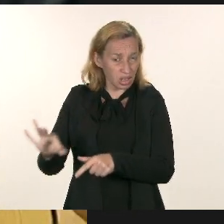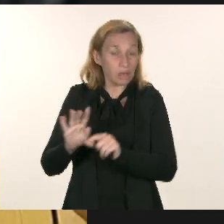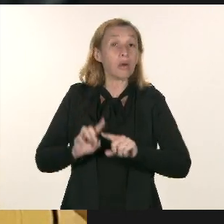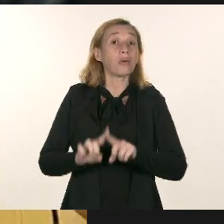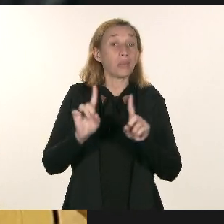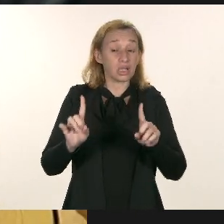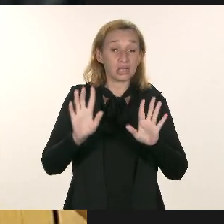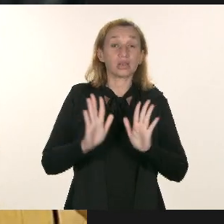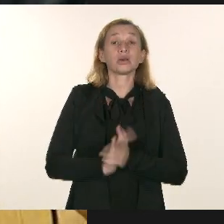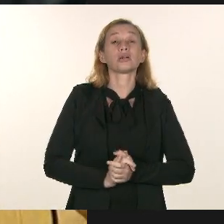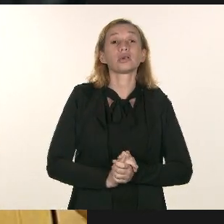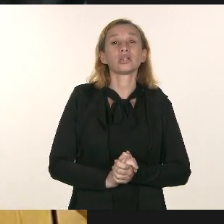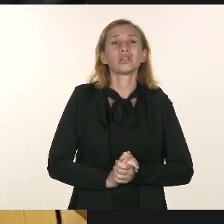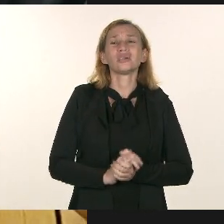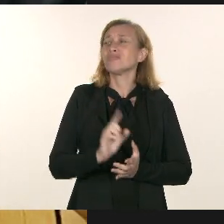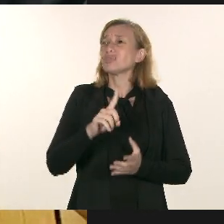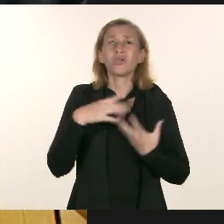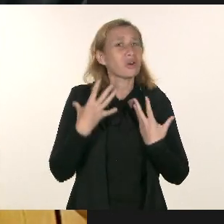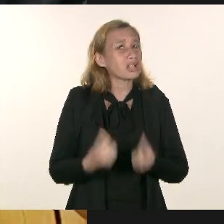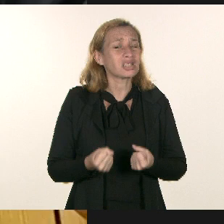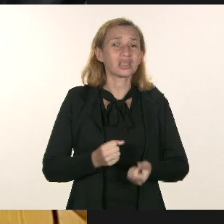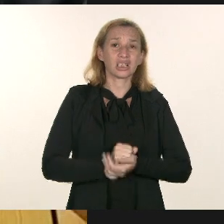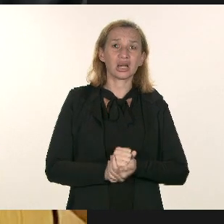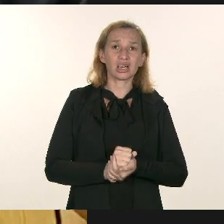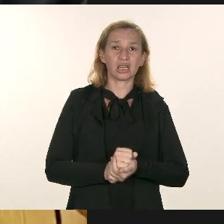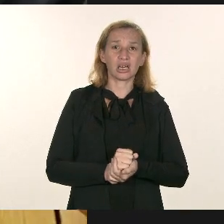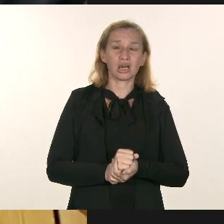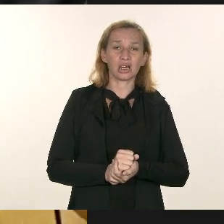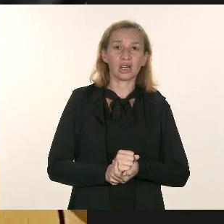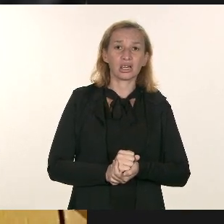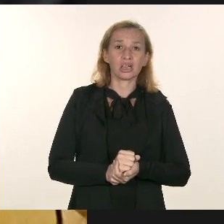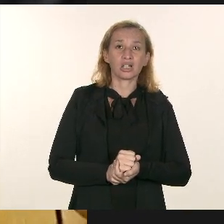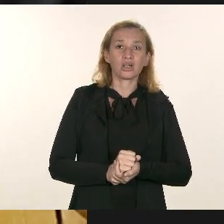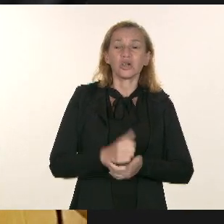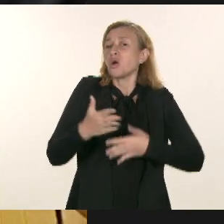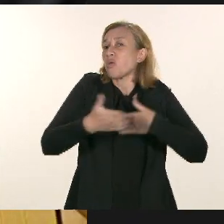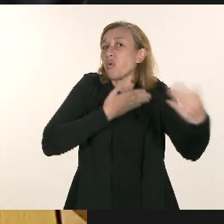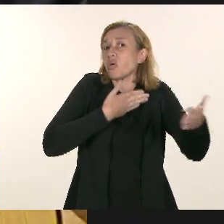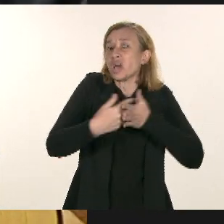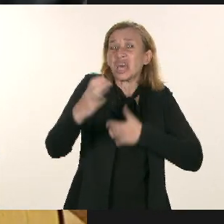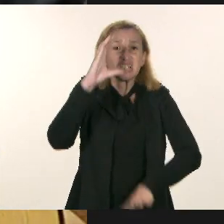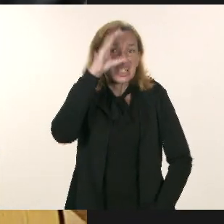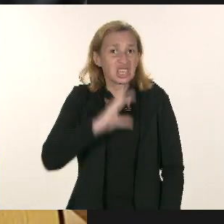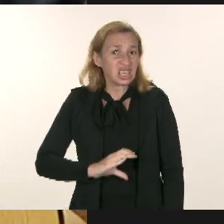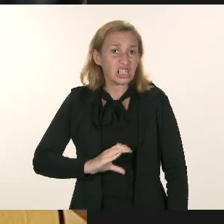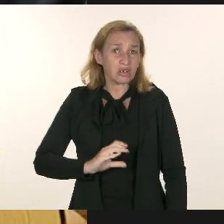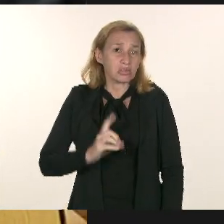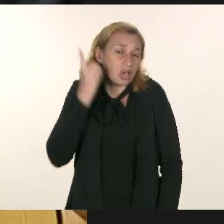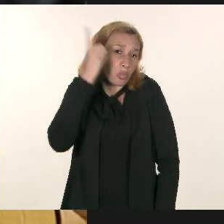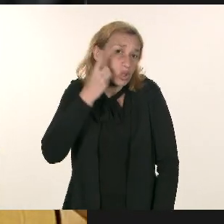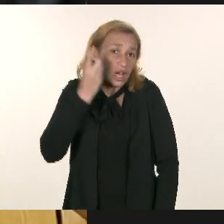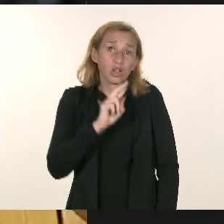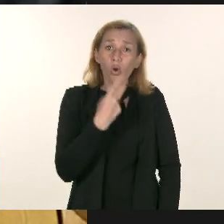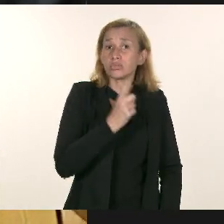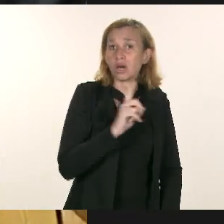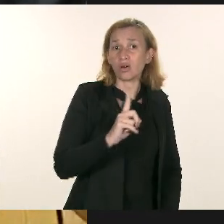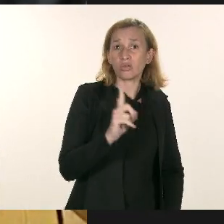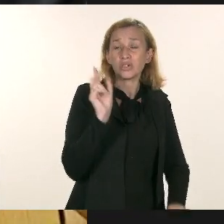dele, mas é inaceitável que parlamentares, ou seja, que qualquer cidadão fique